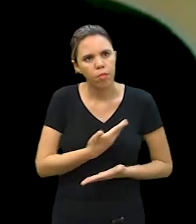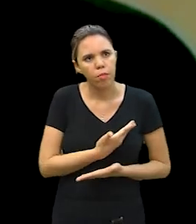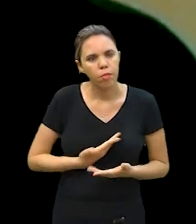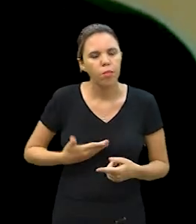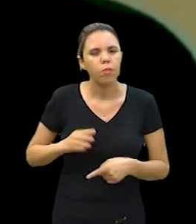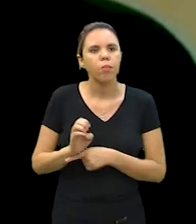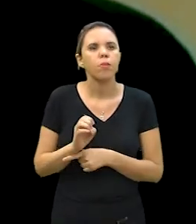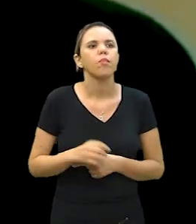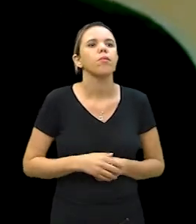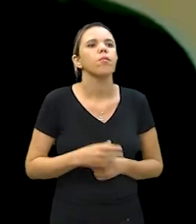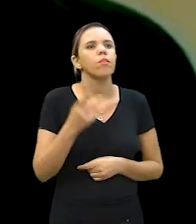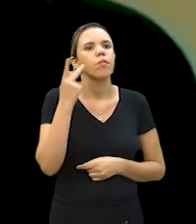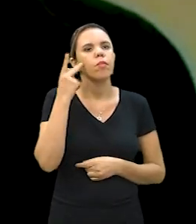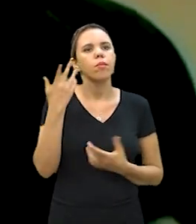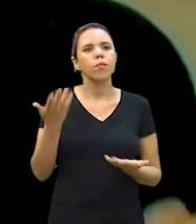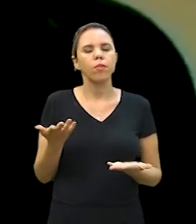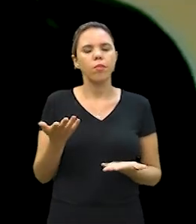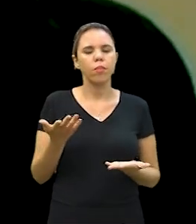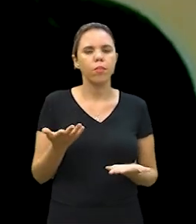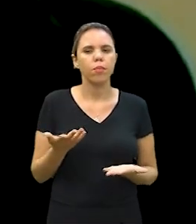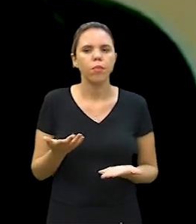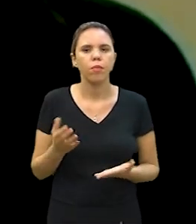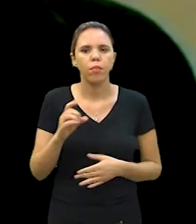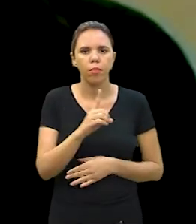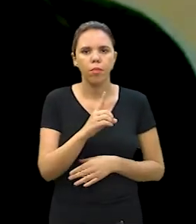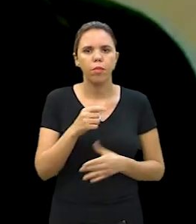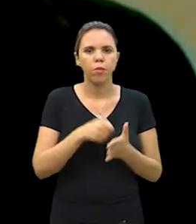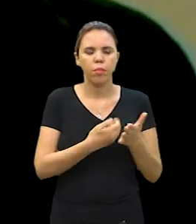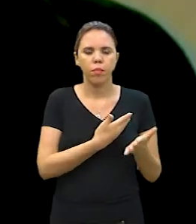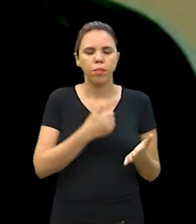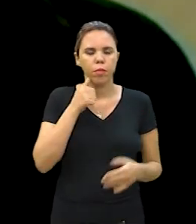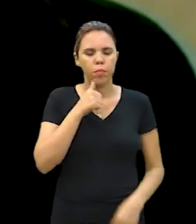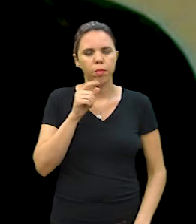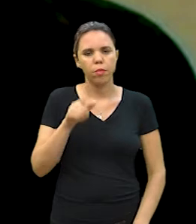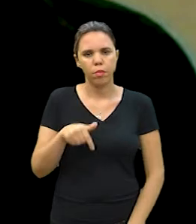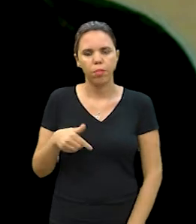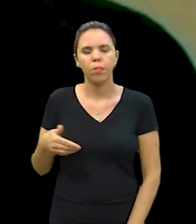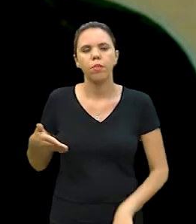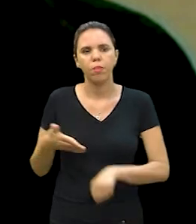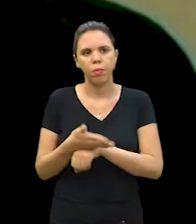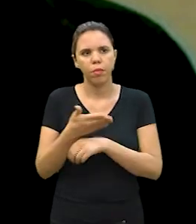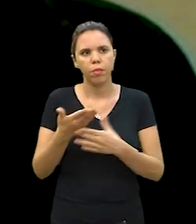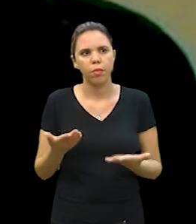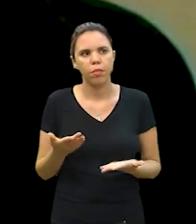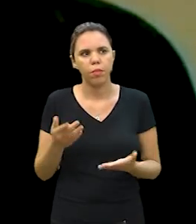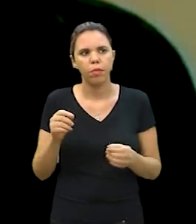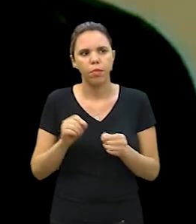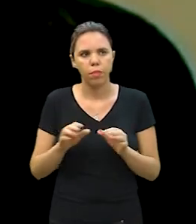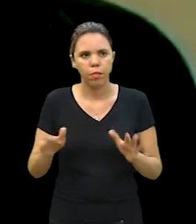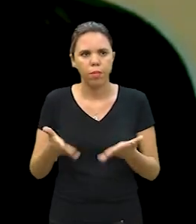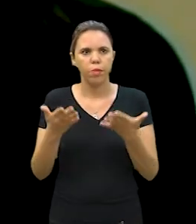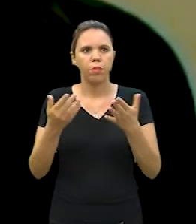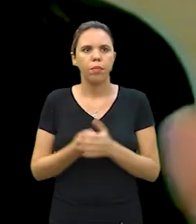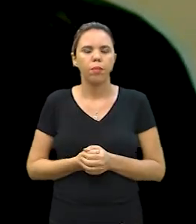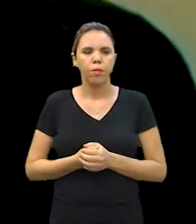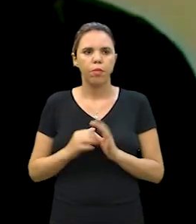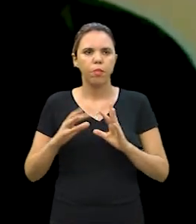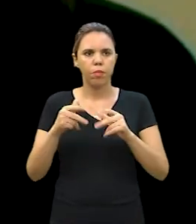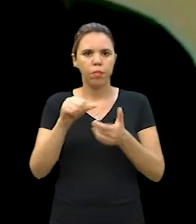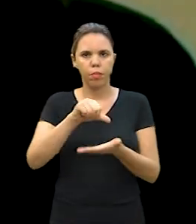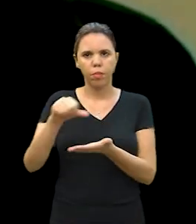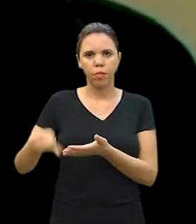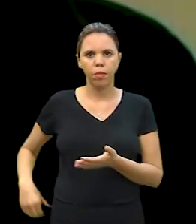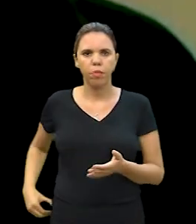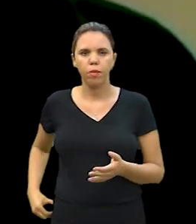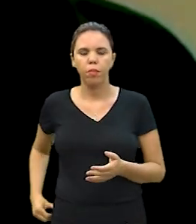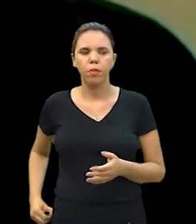do governo do Estado de São Paulo. A Coordenadoria de Políticas para a Mulher faz parte disso, para que a gente possa promover em todas